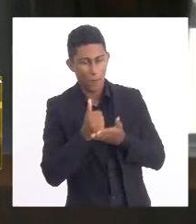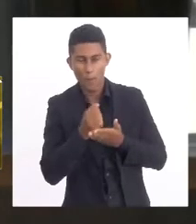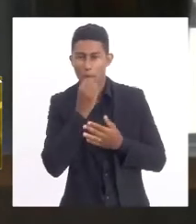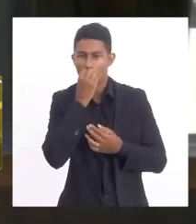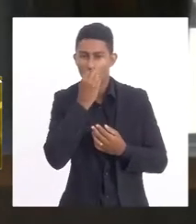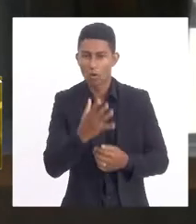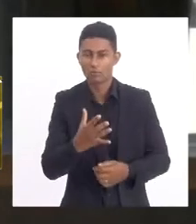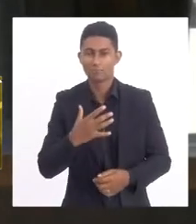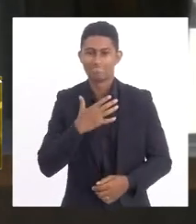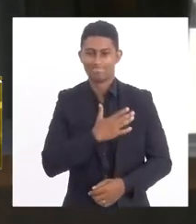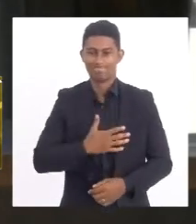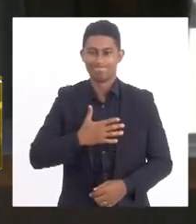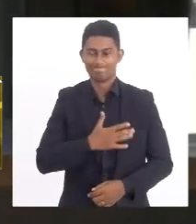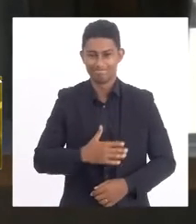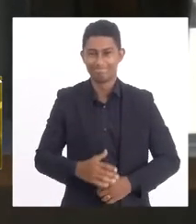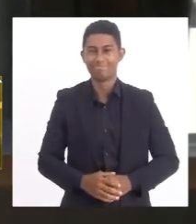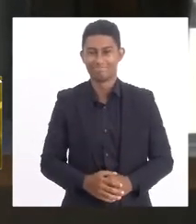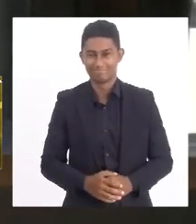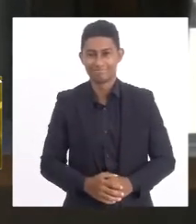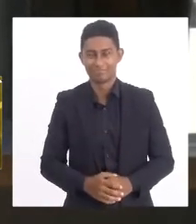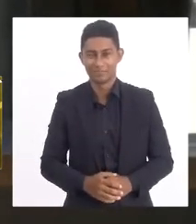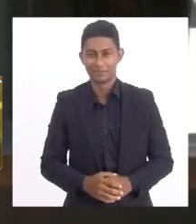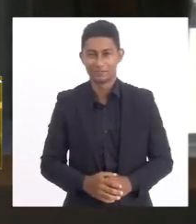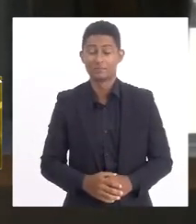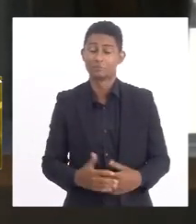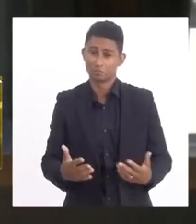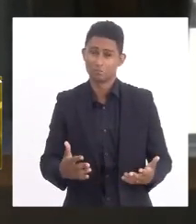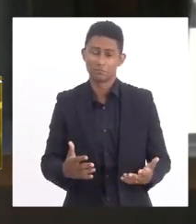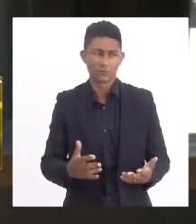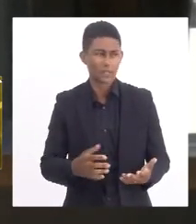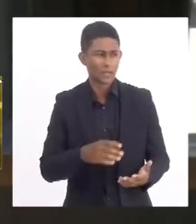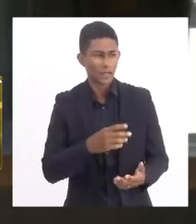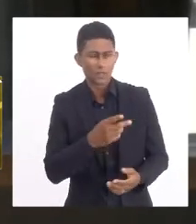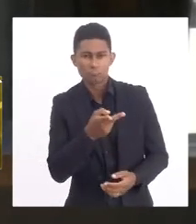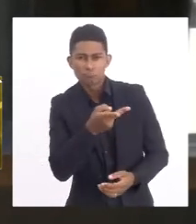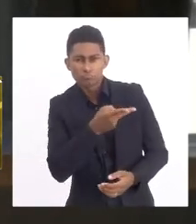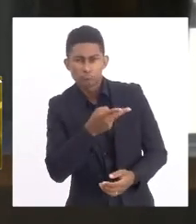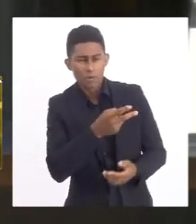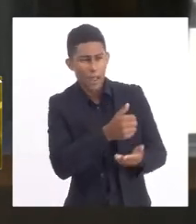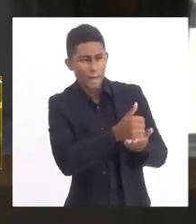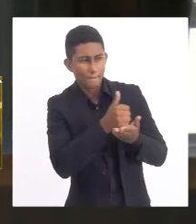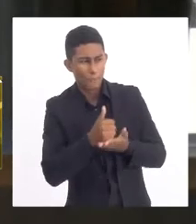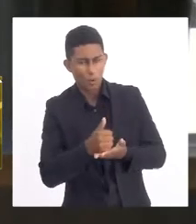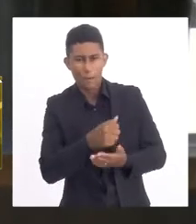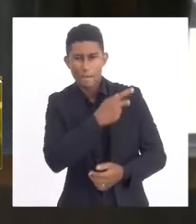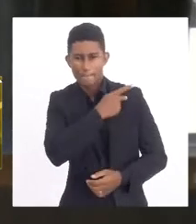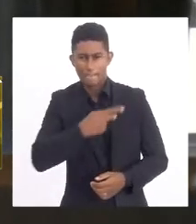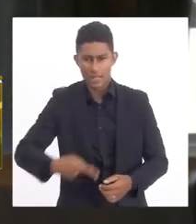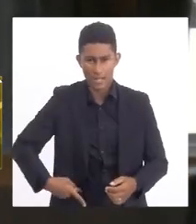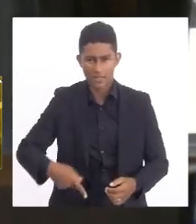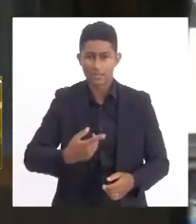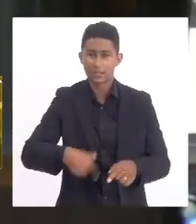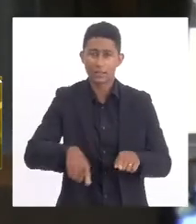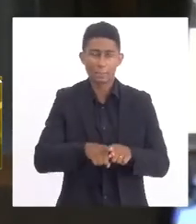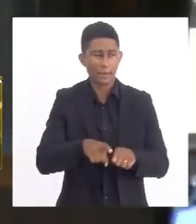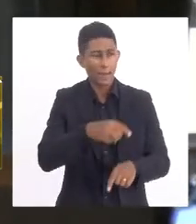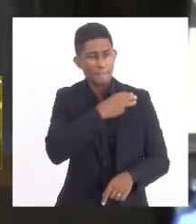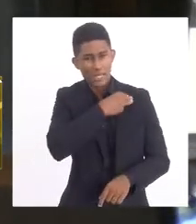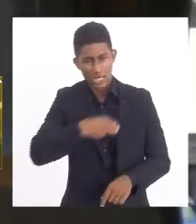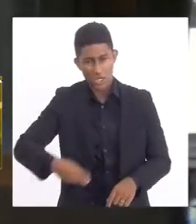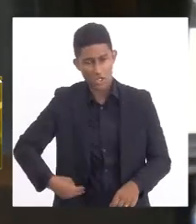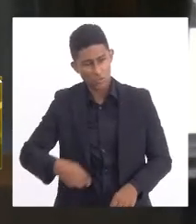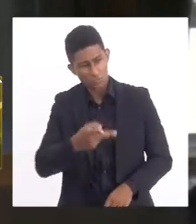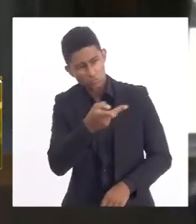em saber que a gente tem tem e conta com esse apoio do nosso presidente do nosso Ministro para realizar